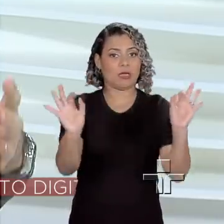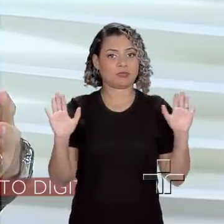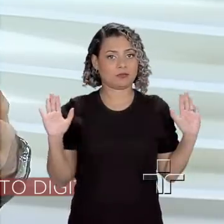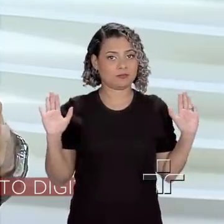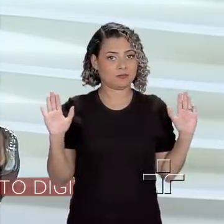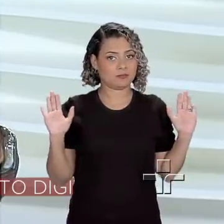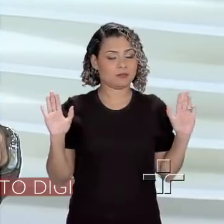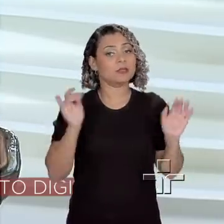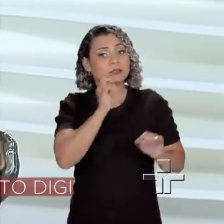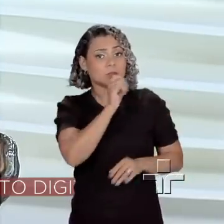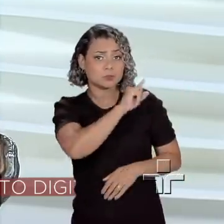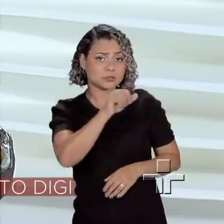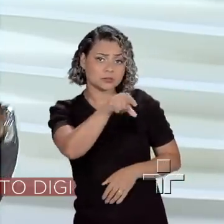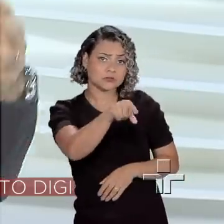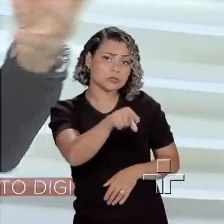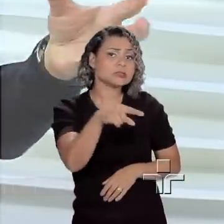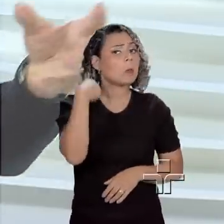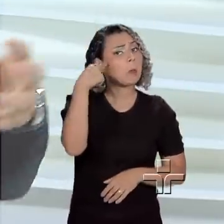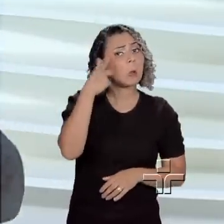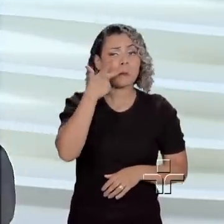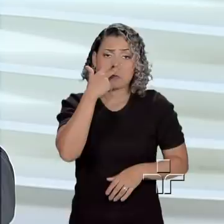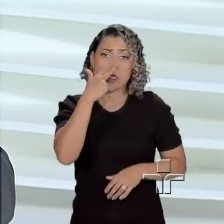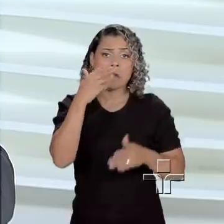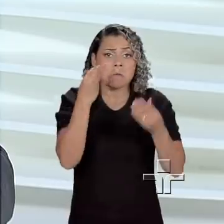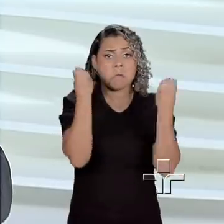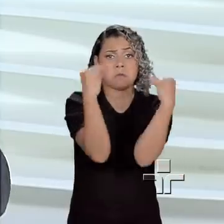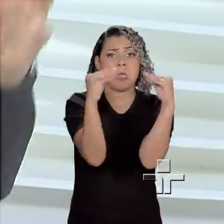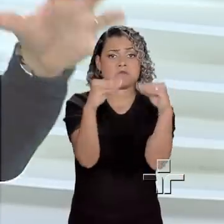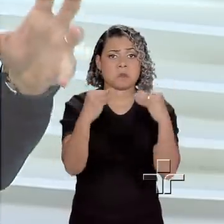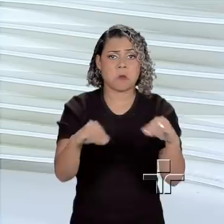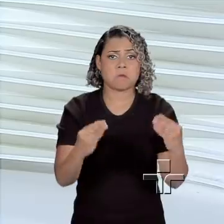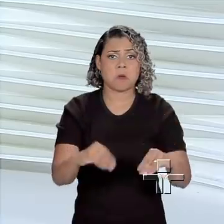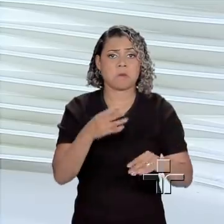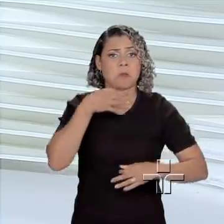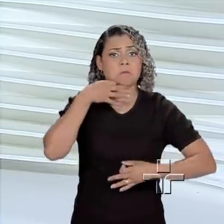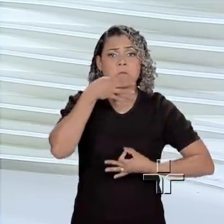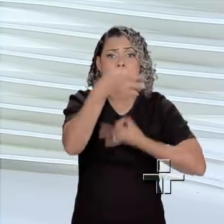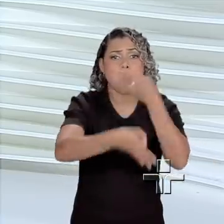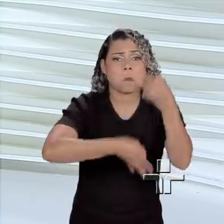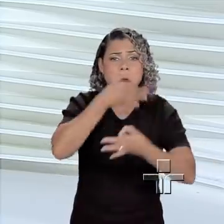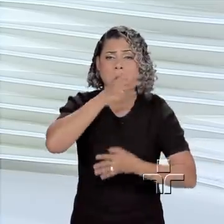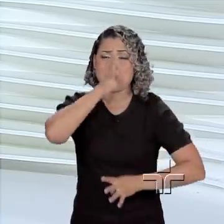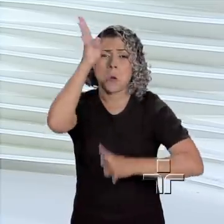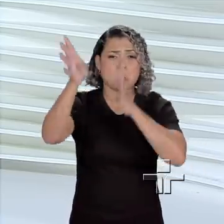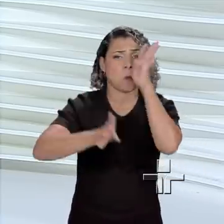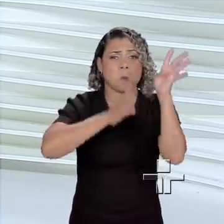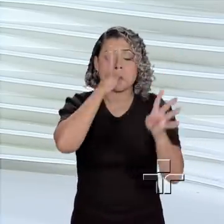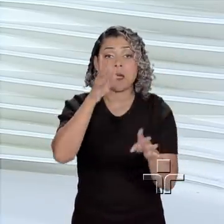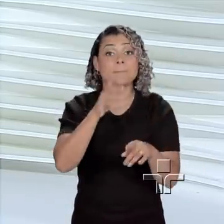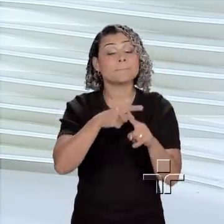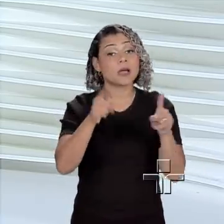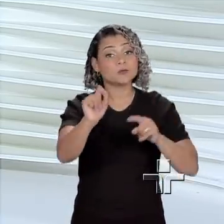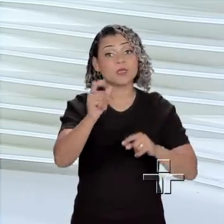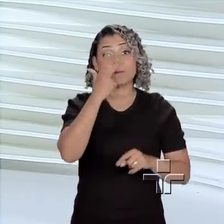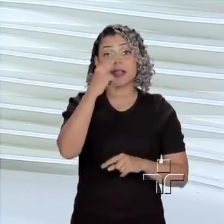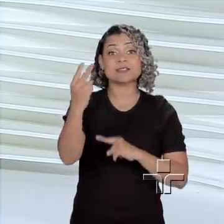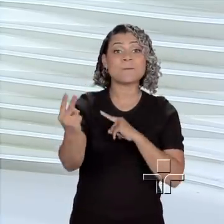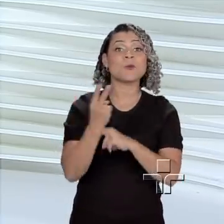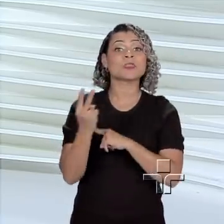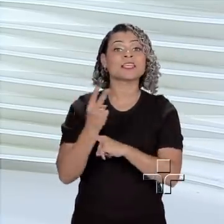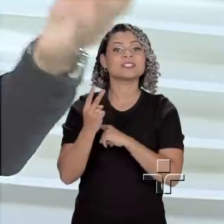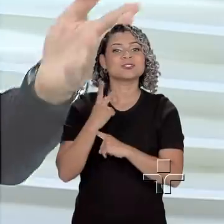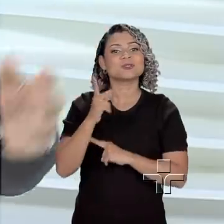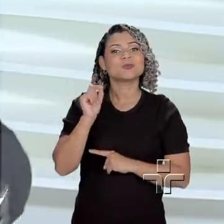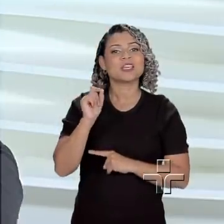seu ciclo de loucuras afetar só loucos consensuais como você, protegidos pela liberdade de